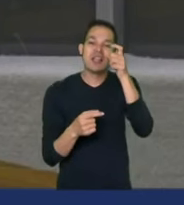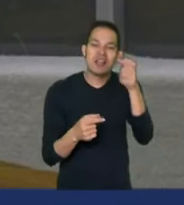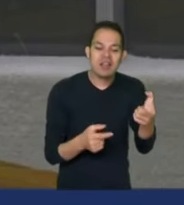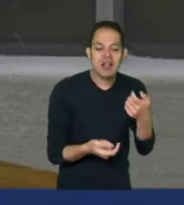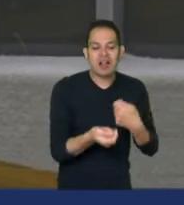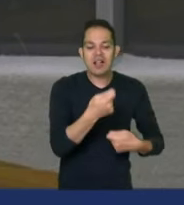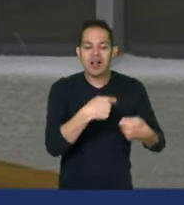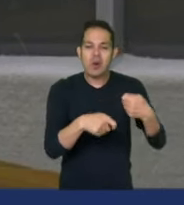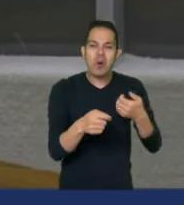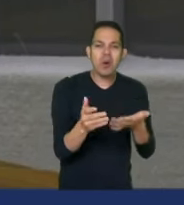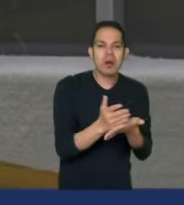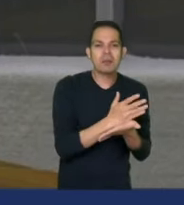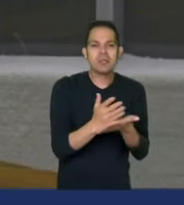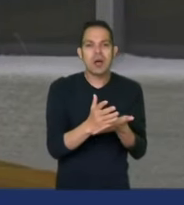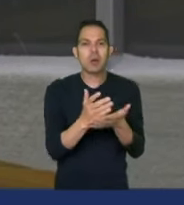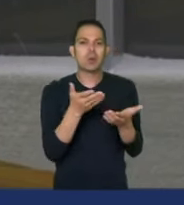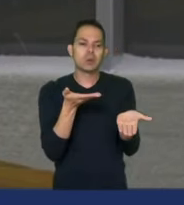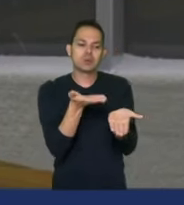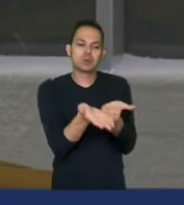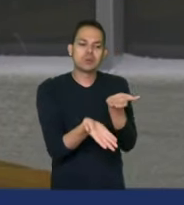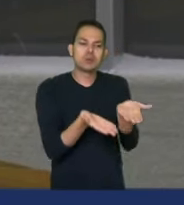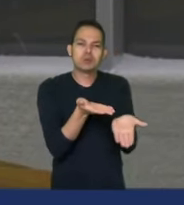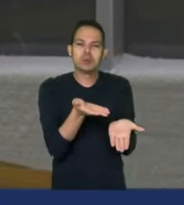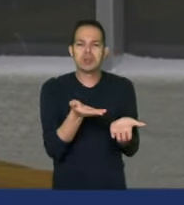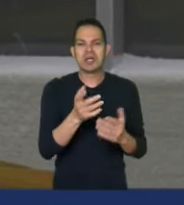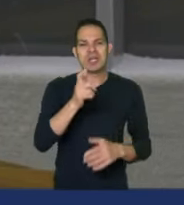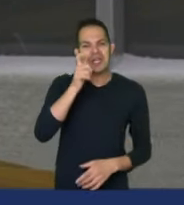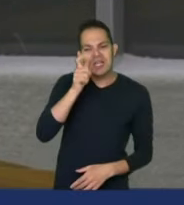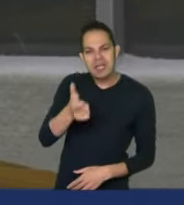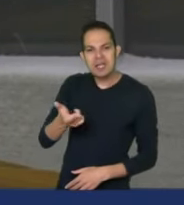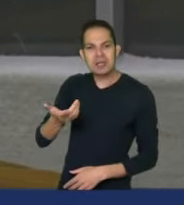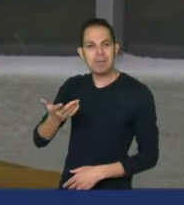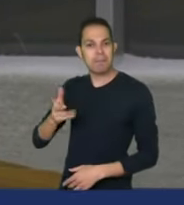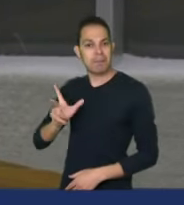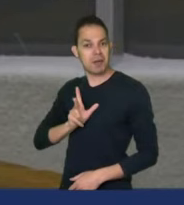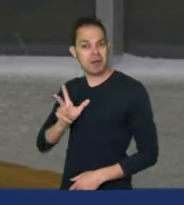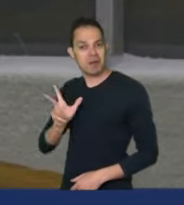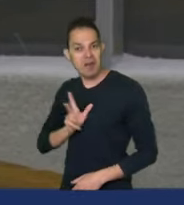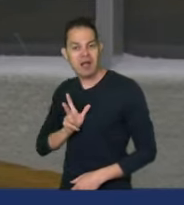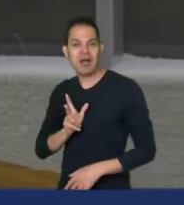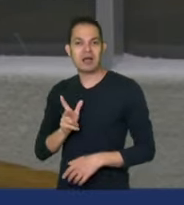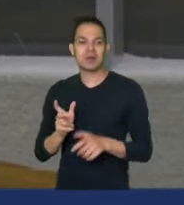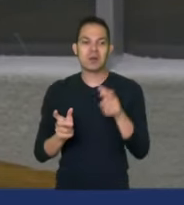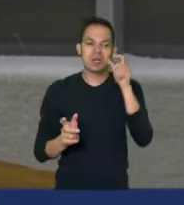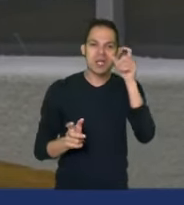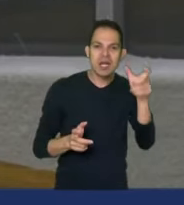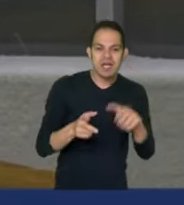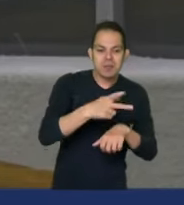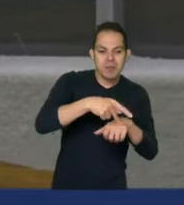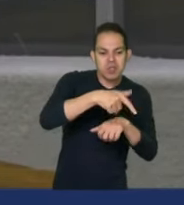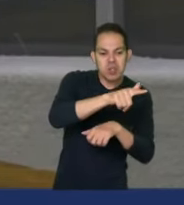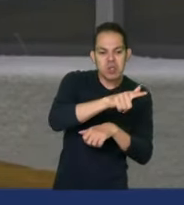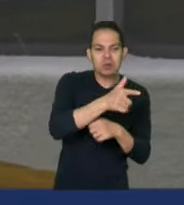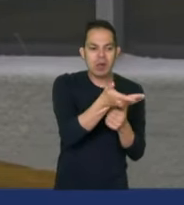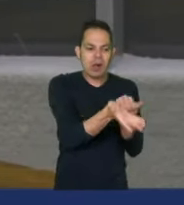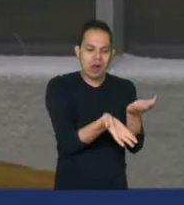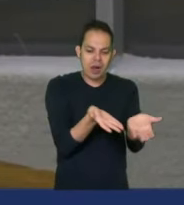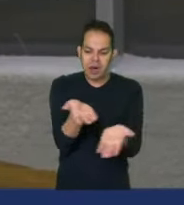econômicos, alguns interesses privados e interesses internacionais. Da mesma maneira,